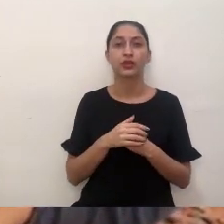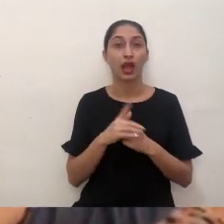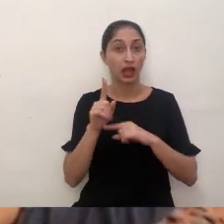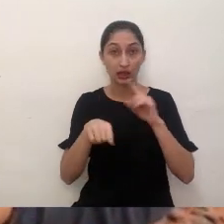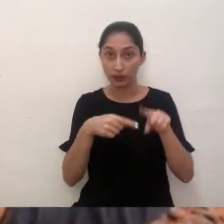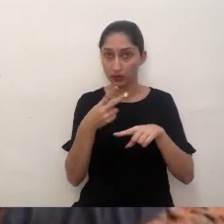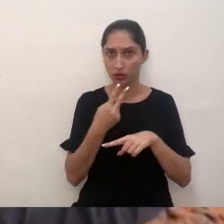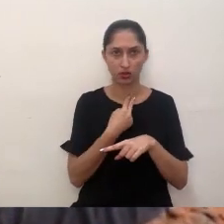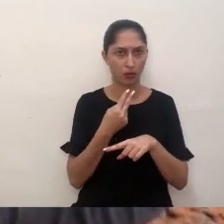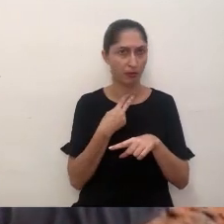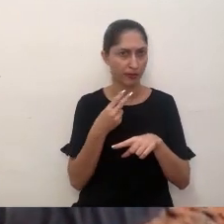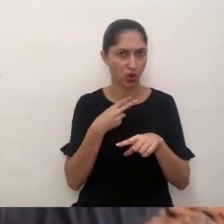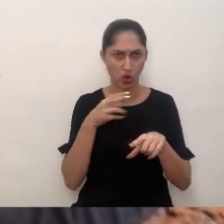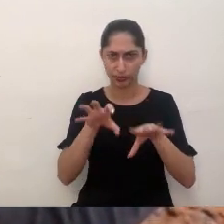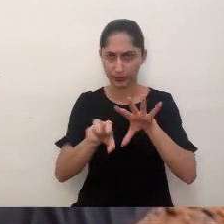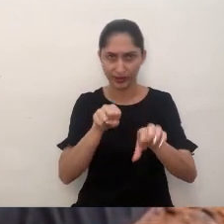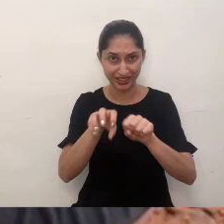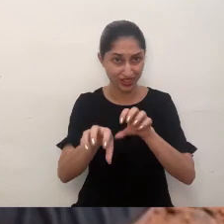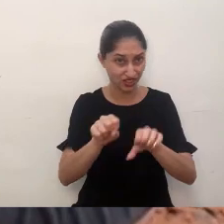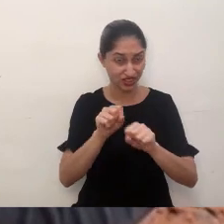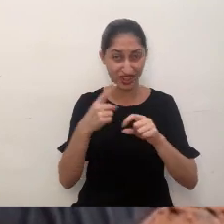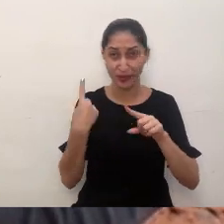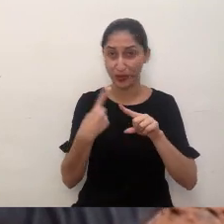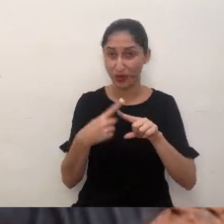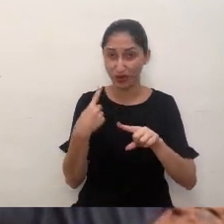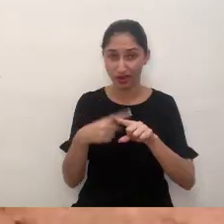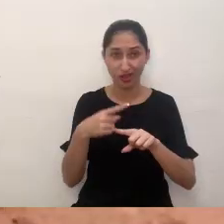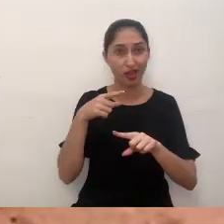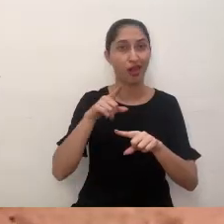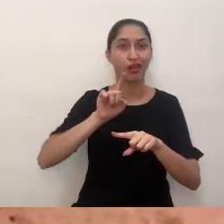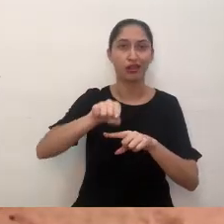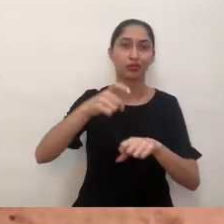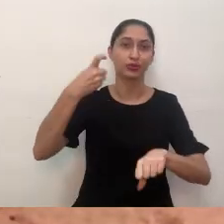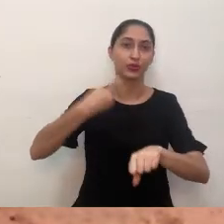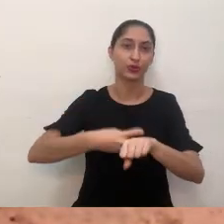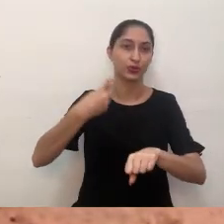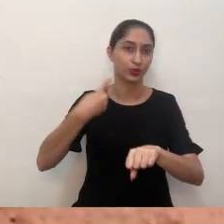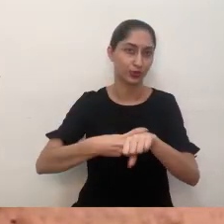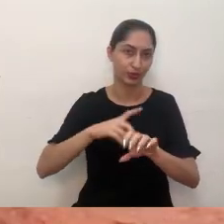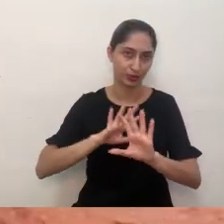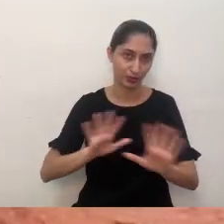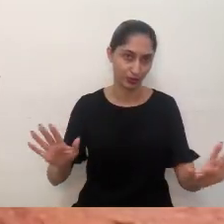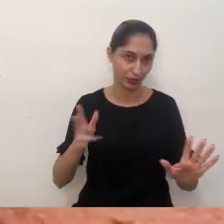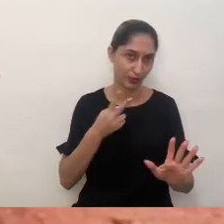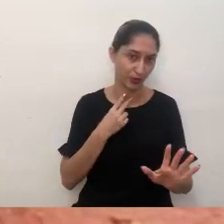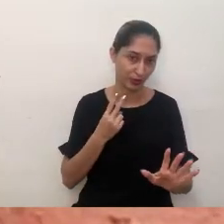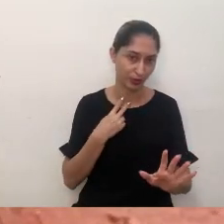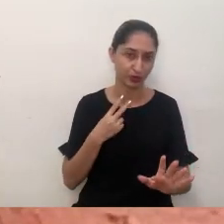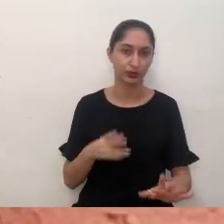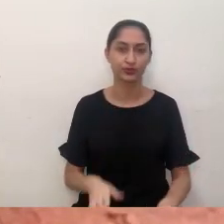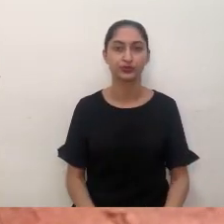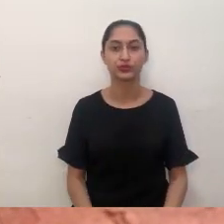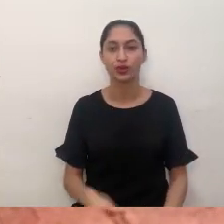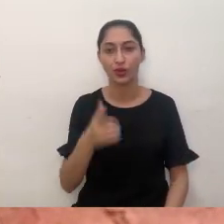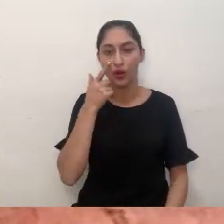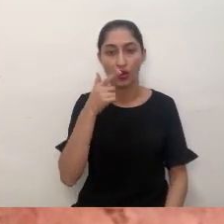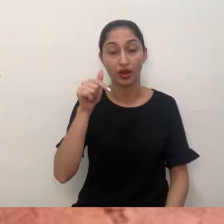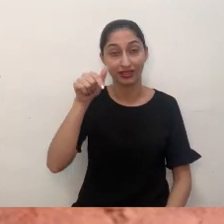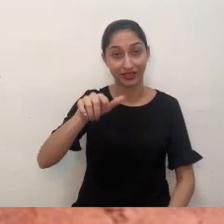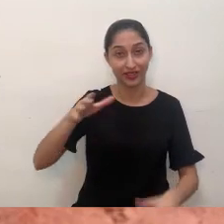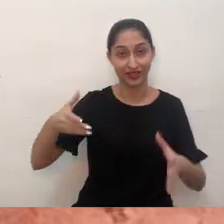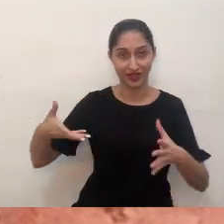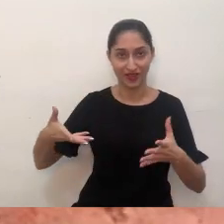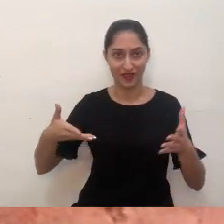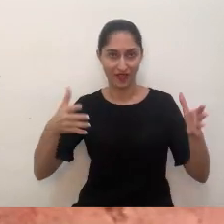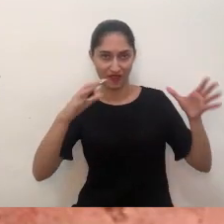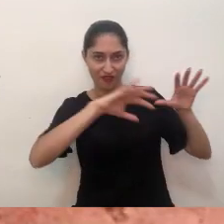mais mexer com esse bar, porque senão ele vai ficar duro. O bar já tá no ponto. Esse aqui é o forno que eu faço.